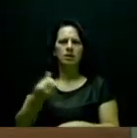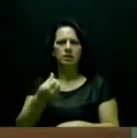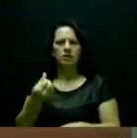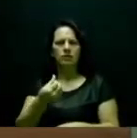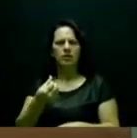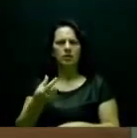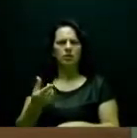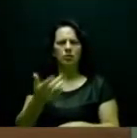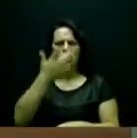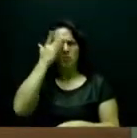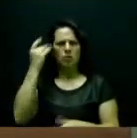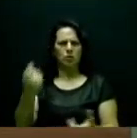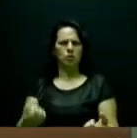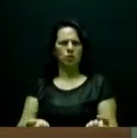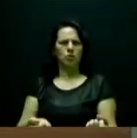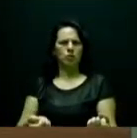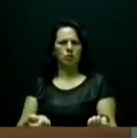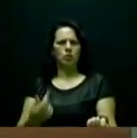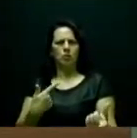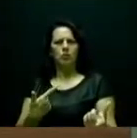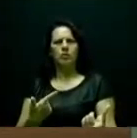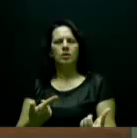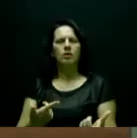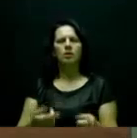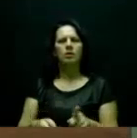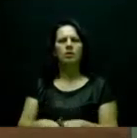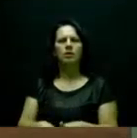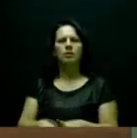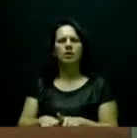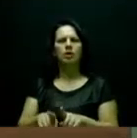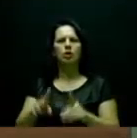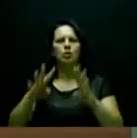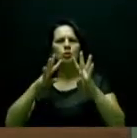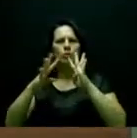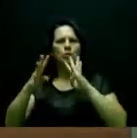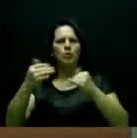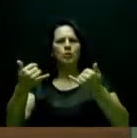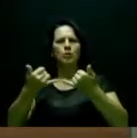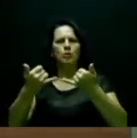um cidadão que colocou